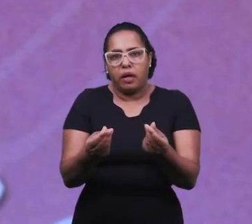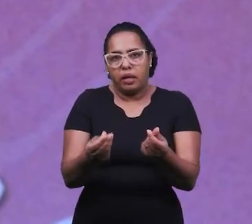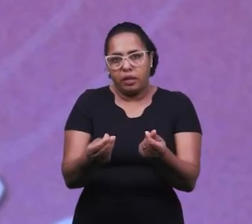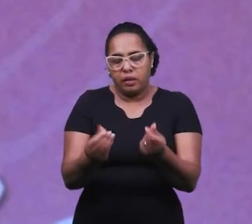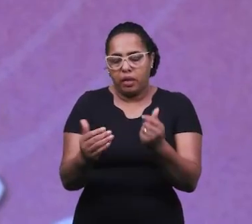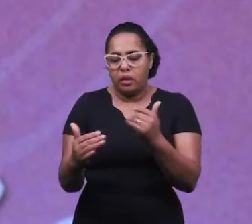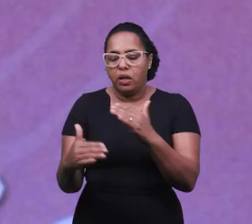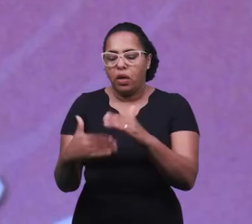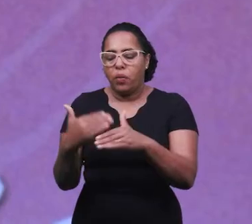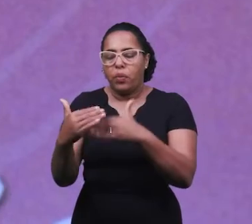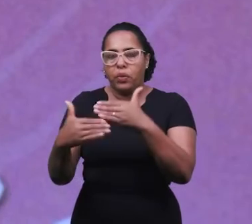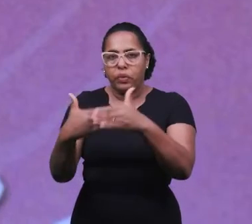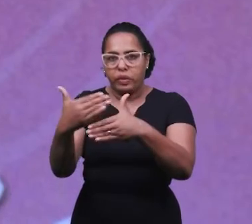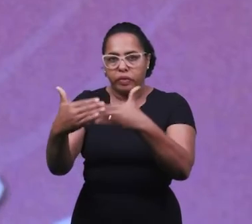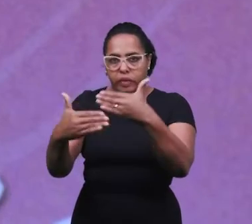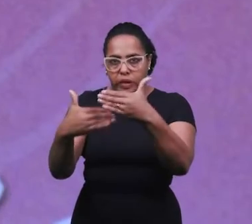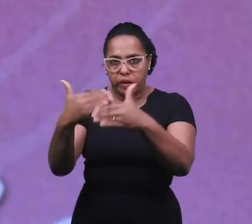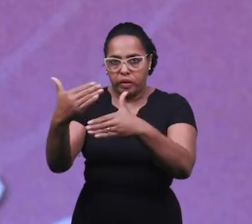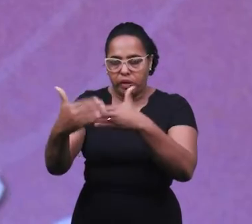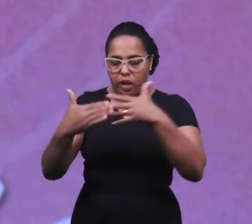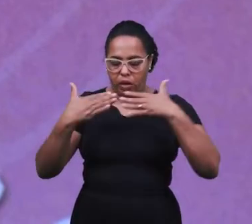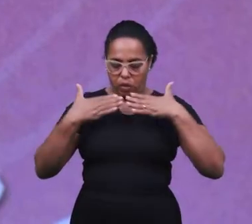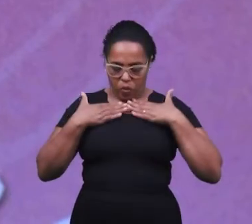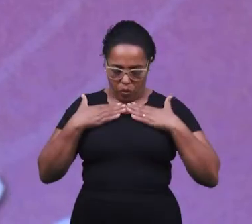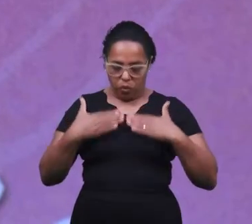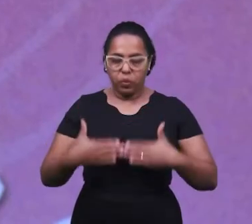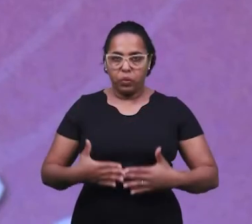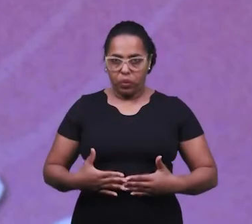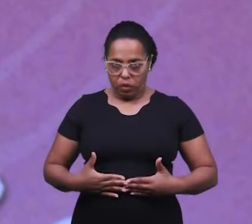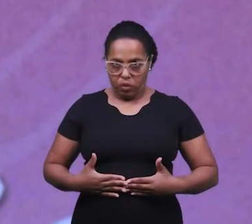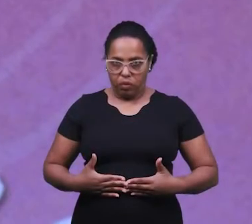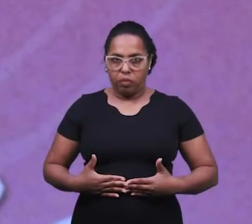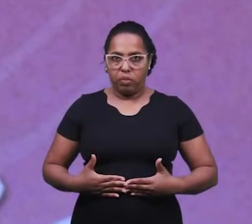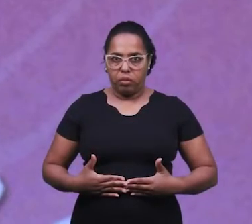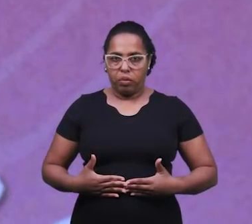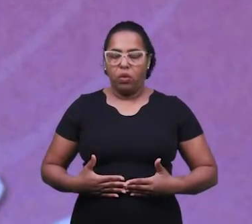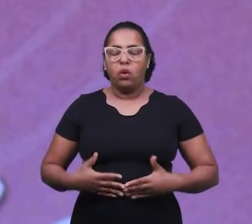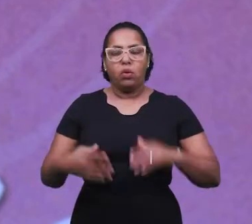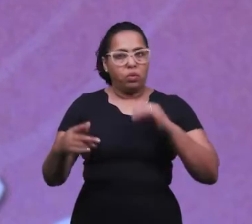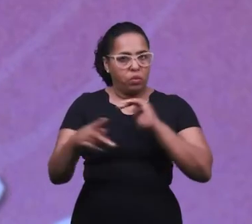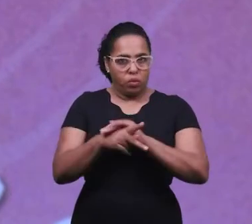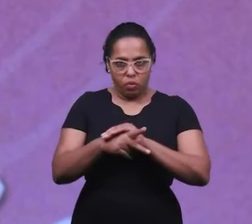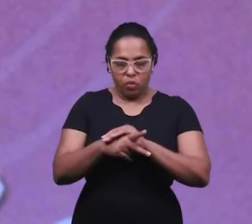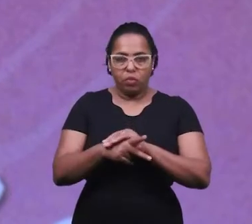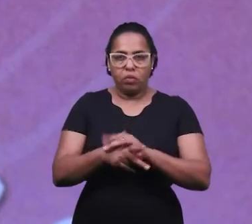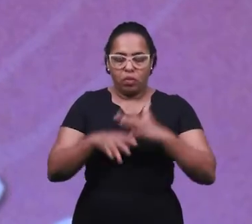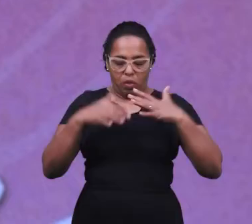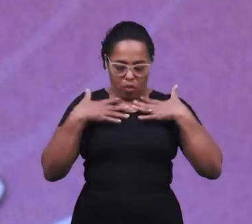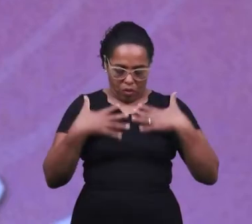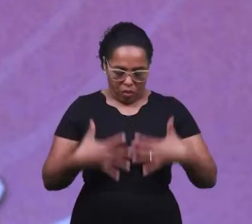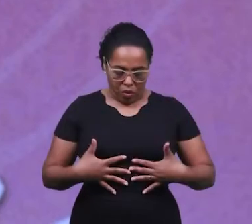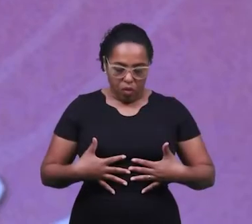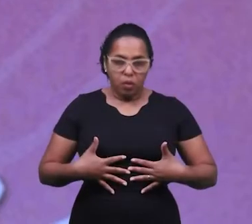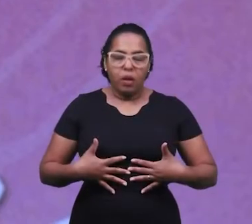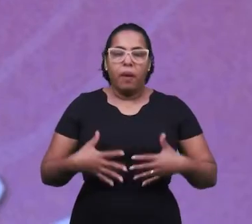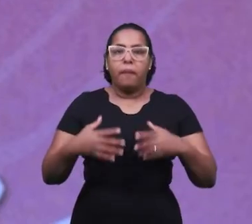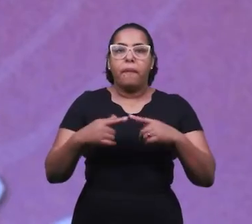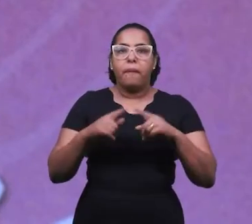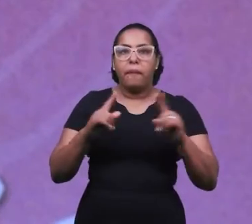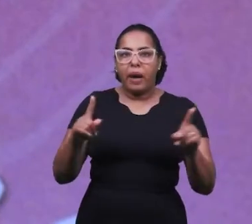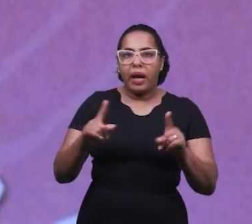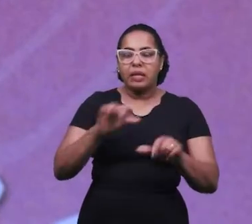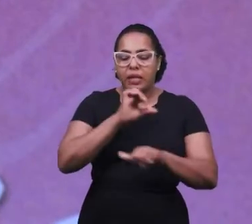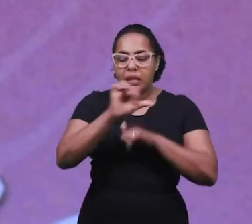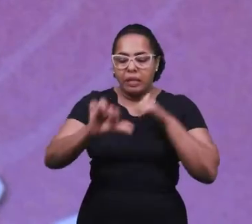em determinados processos do seu corpo, do próprio organismo. Mas